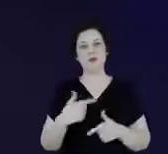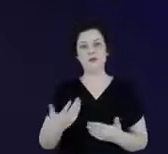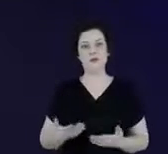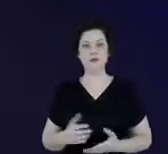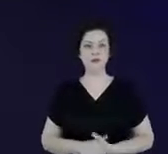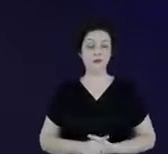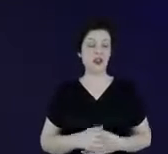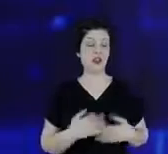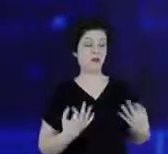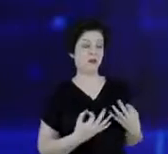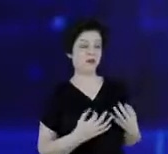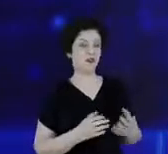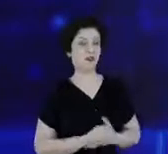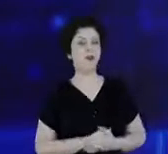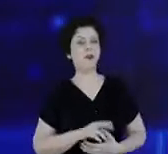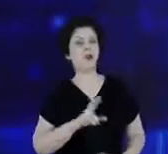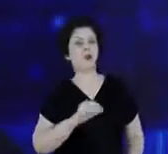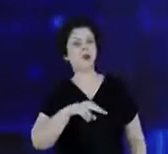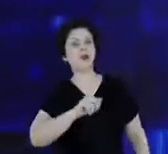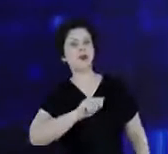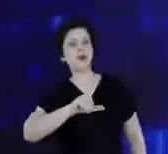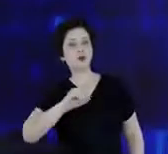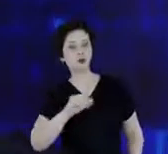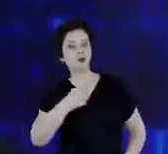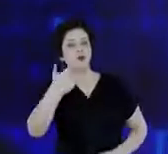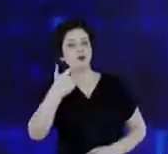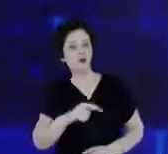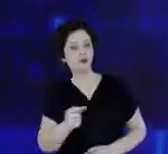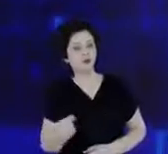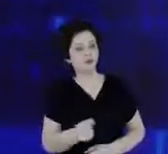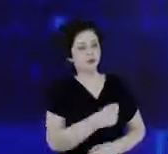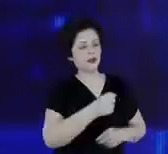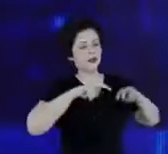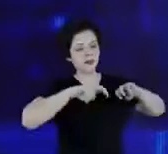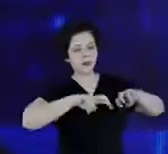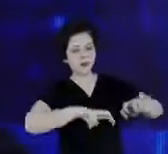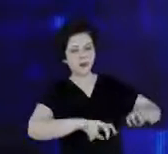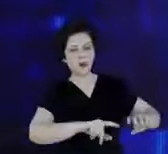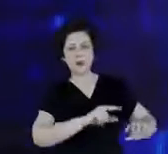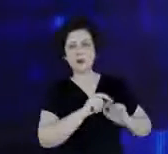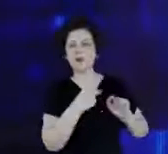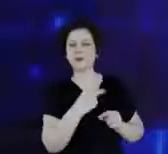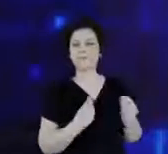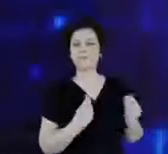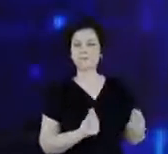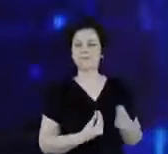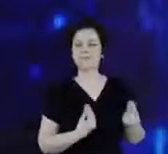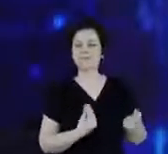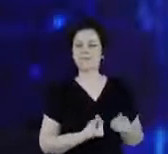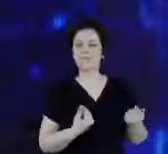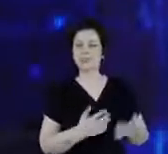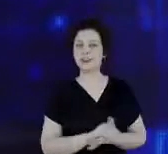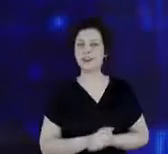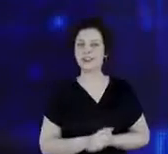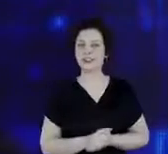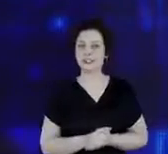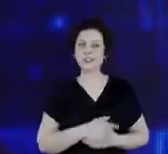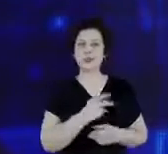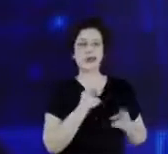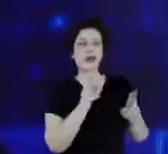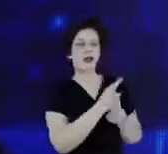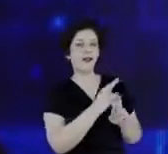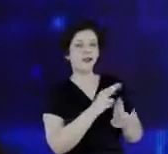bom Ronaldo vou passar para você de novo vou tentar explorar ainda essa sua é essa sua